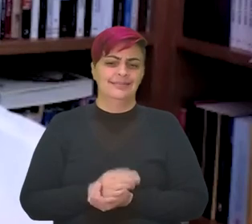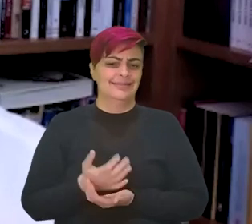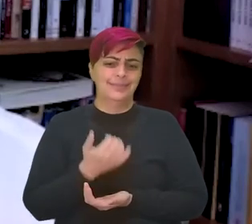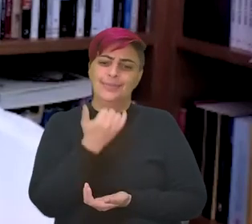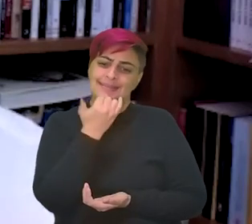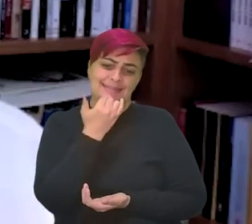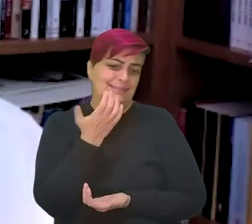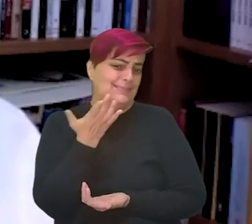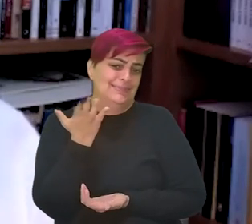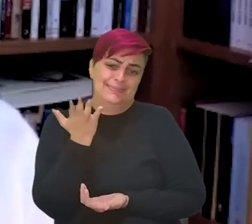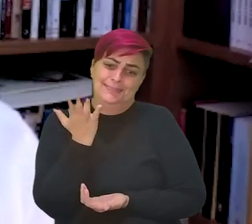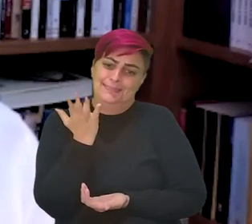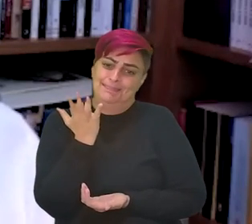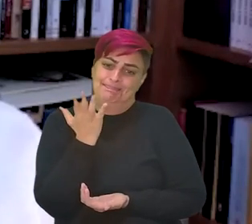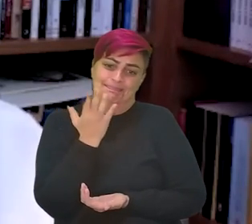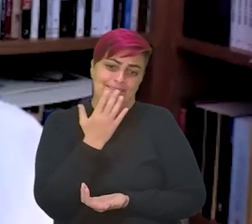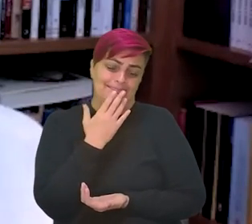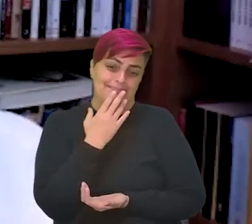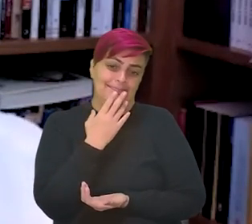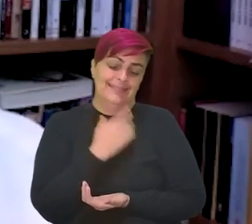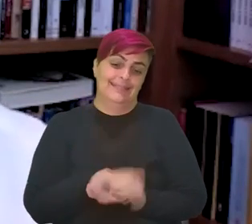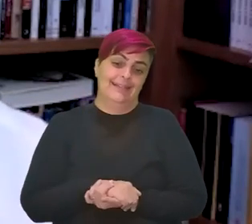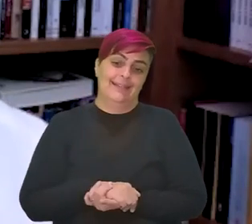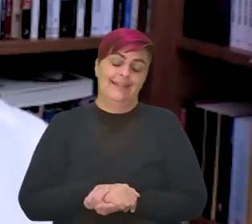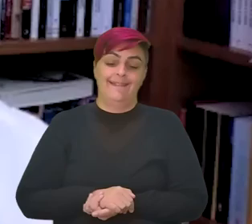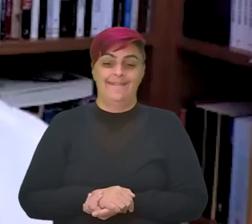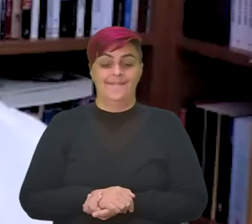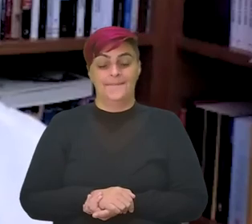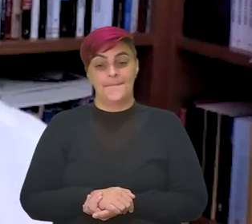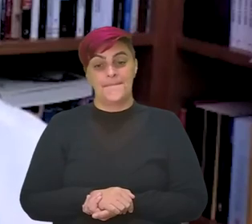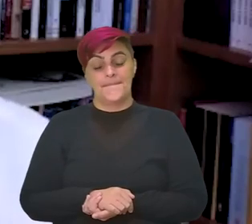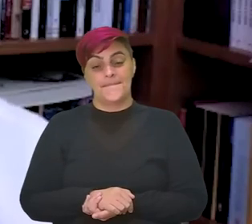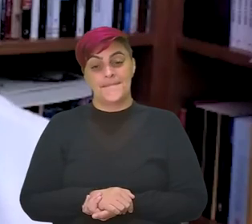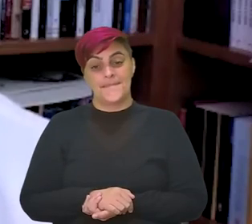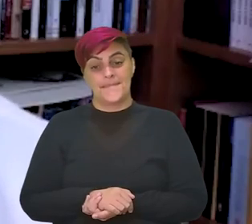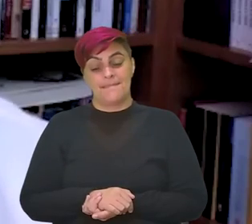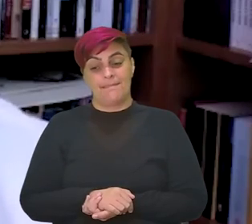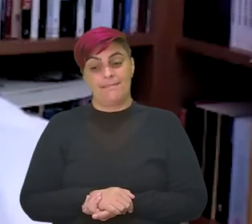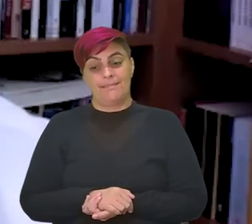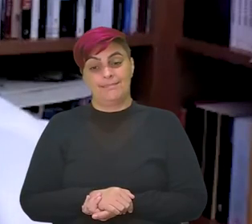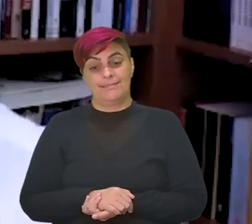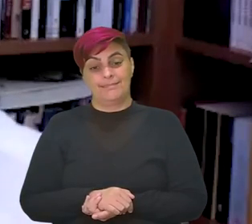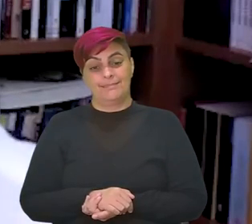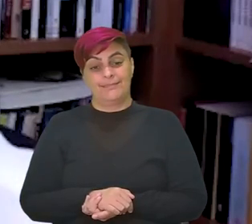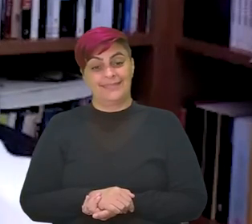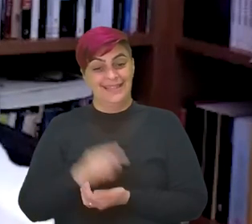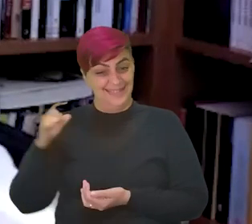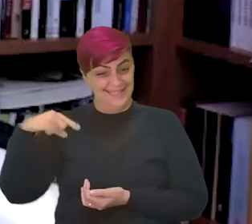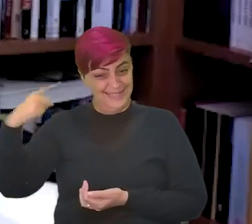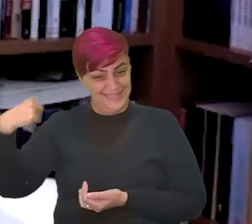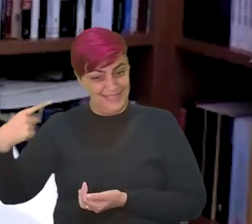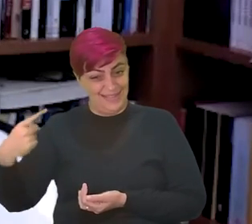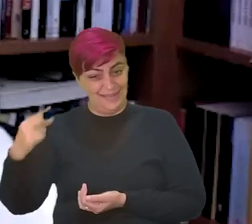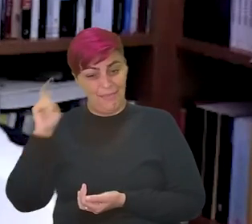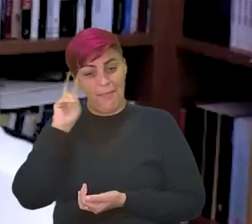Mil desculpas, mas daqui a meia hora vai